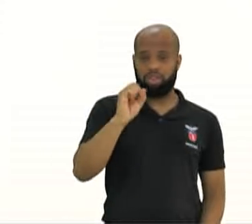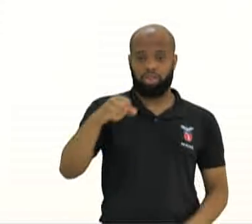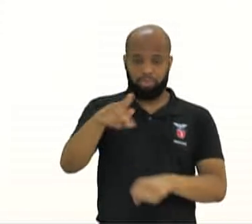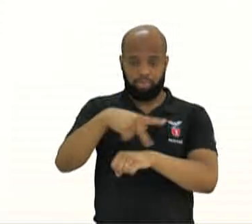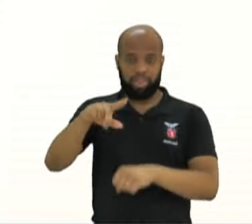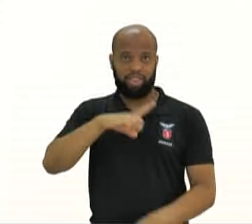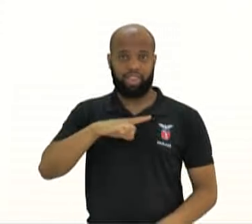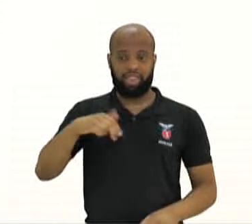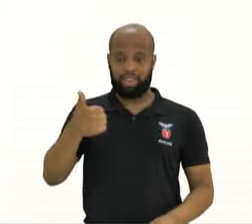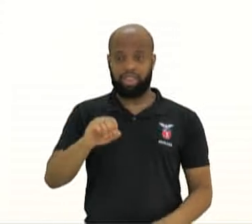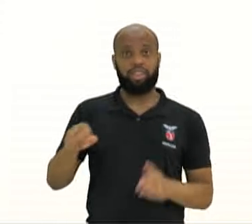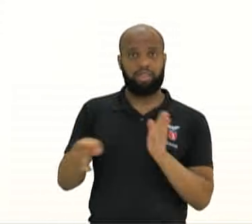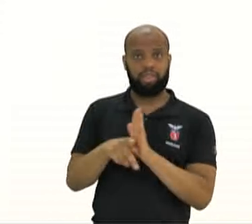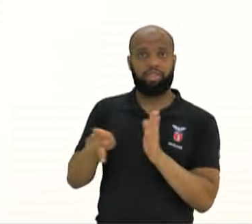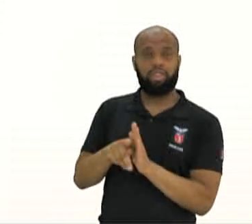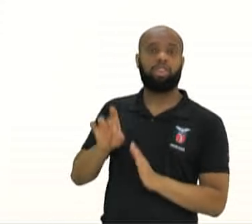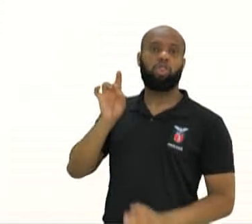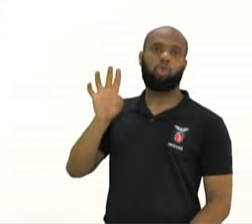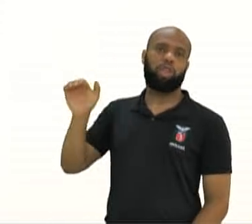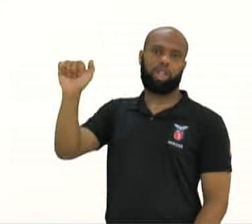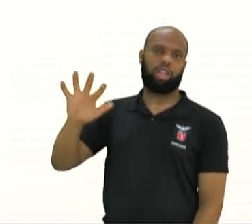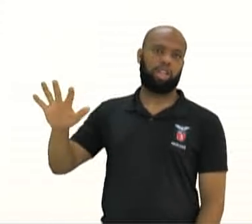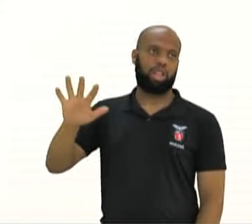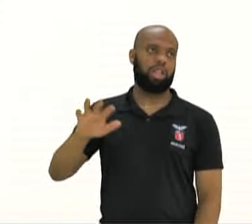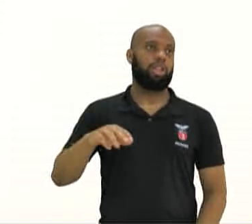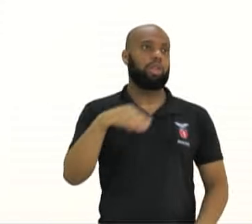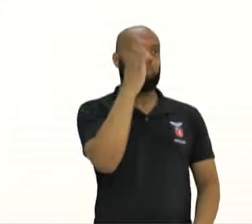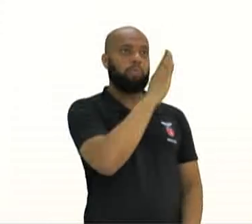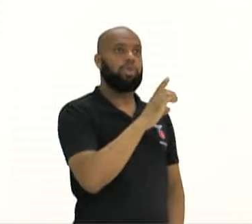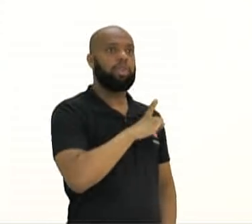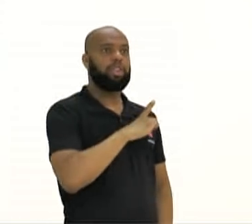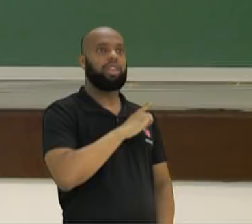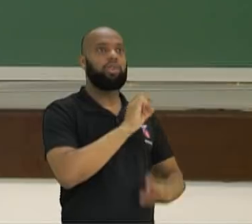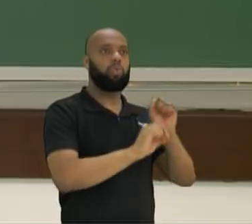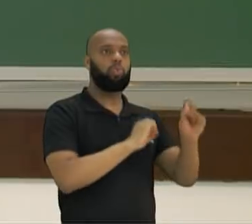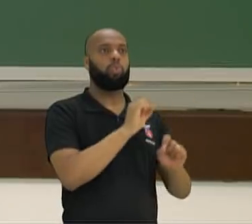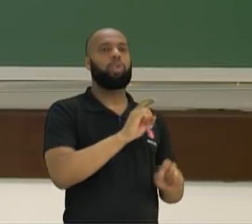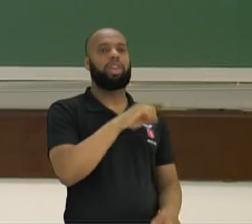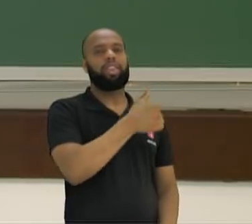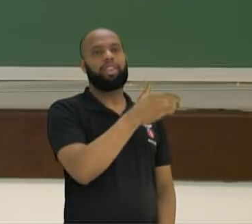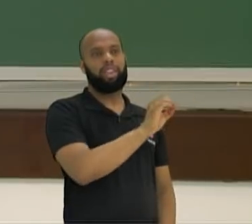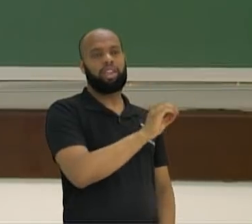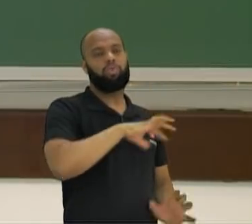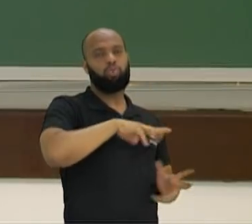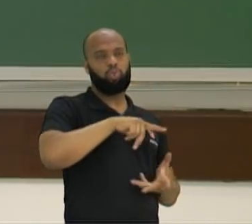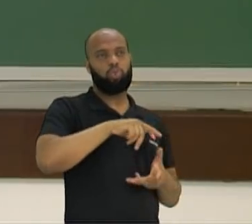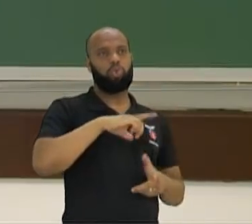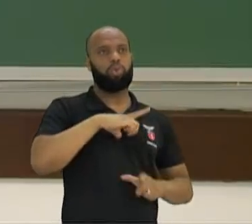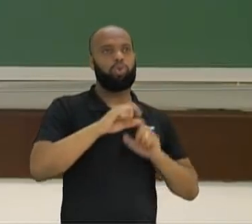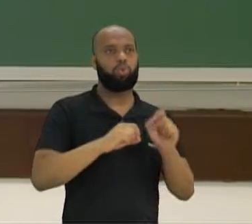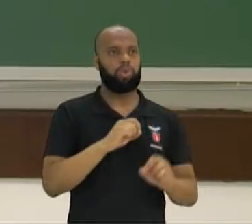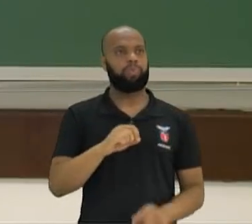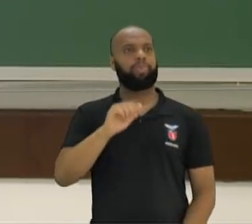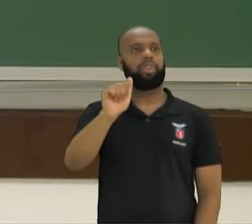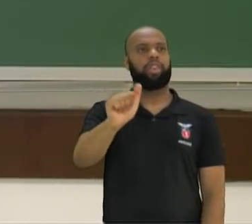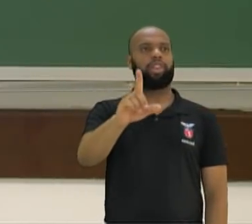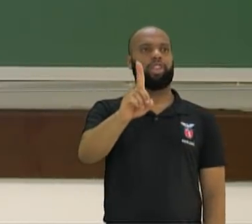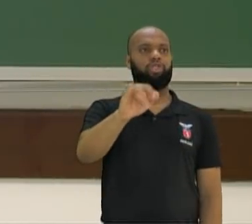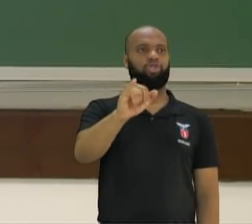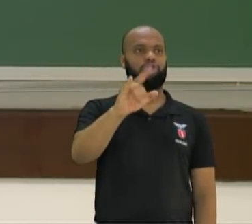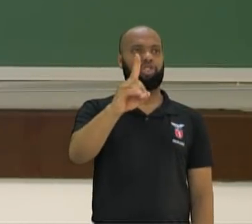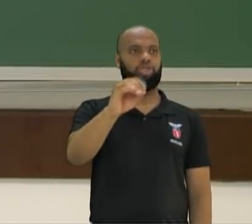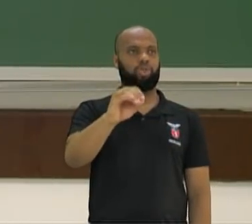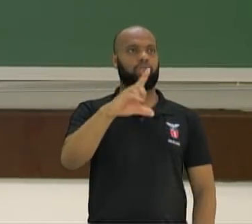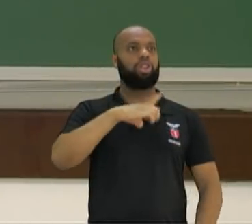só na Ásia. O Brasil tem 8 adidos no mundo todo. O que é um adido? Um adido agrícola são as pessoas que estão